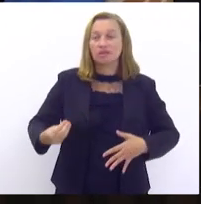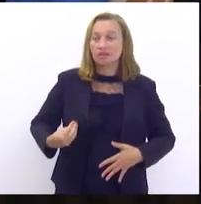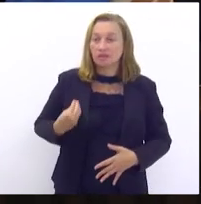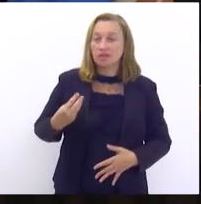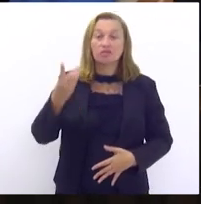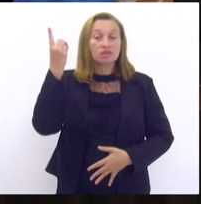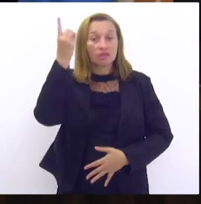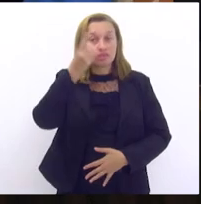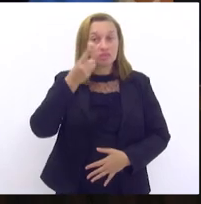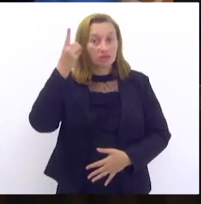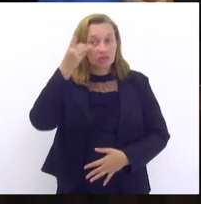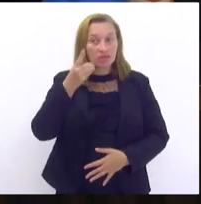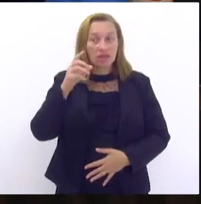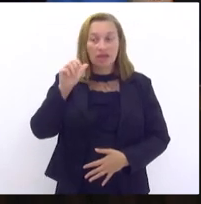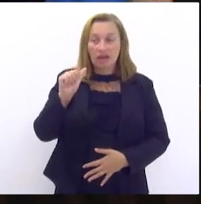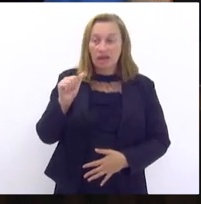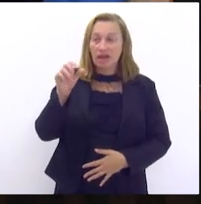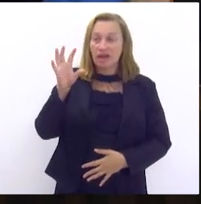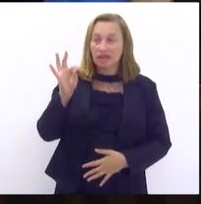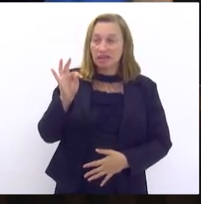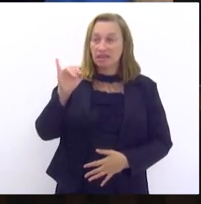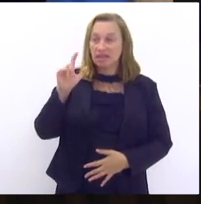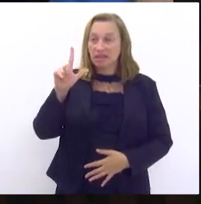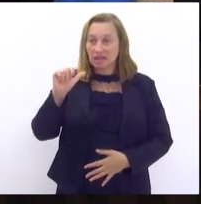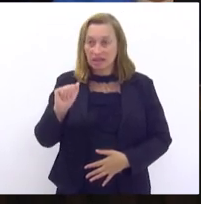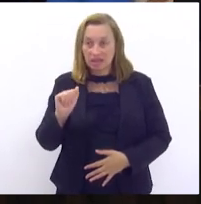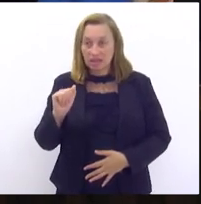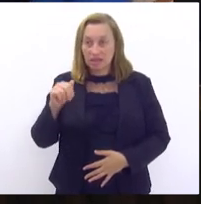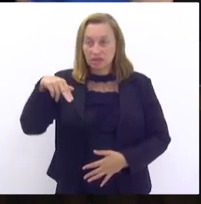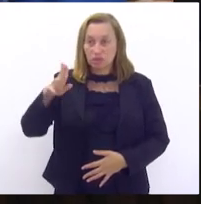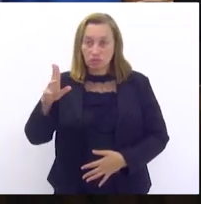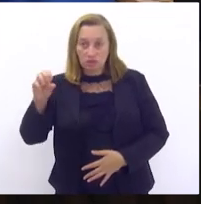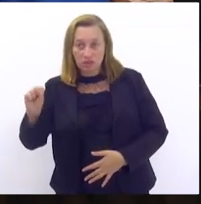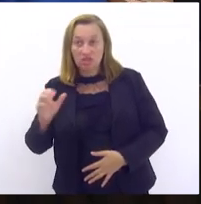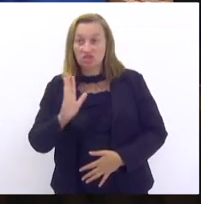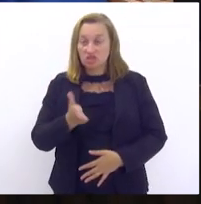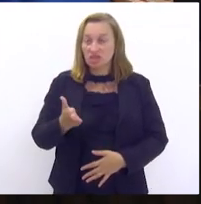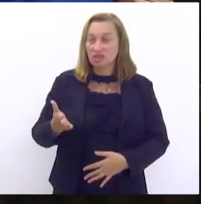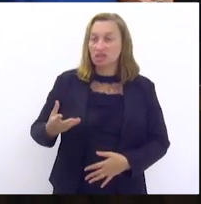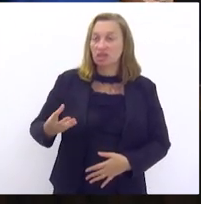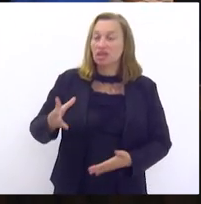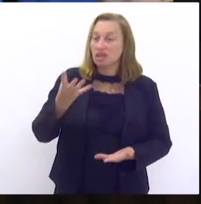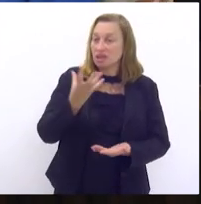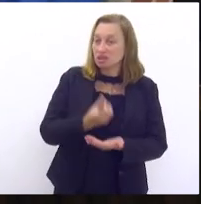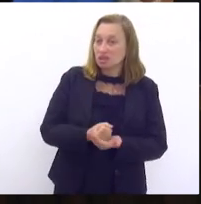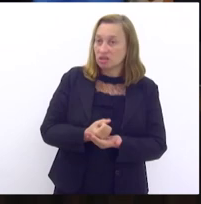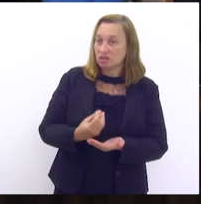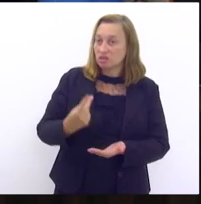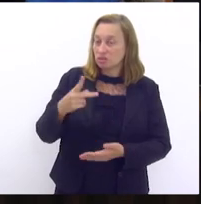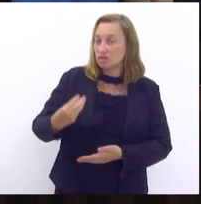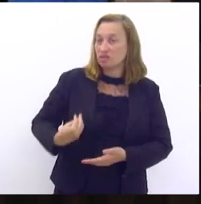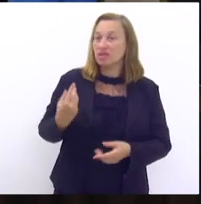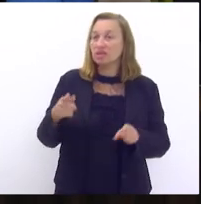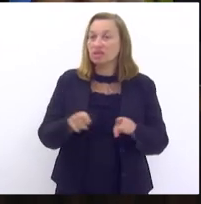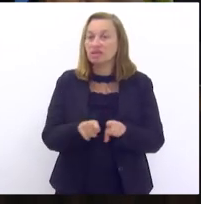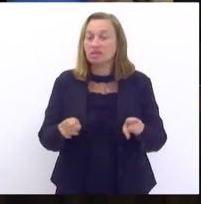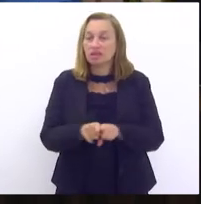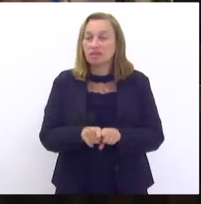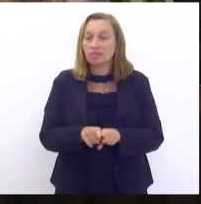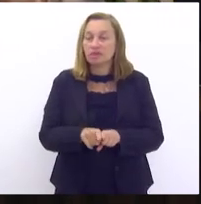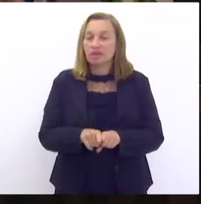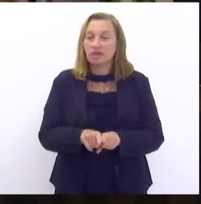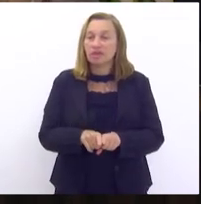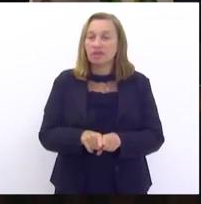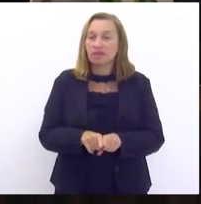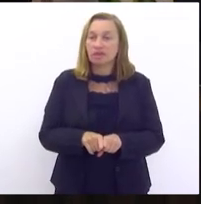do deputado Átila Nunes, que já havia registrado a sua presença também na pedra,